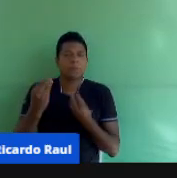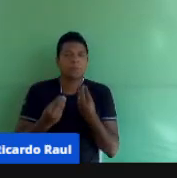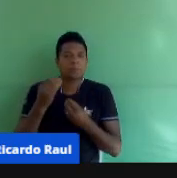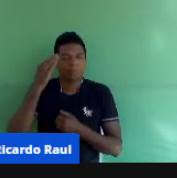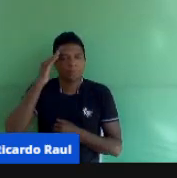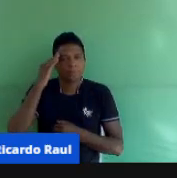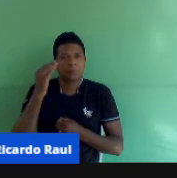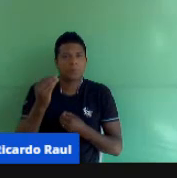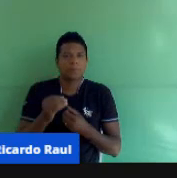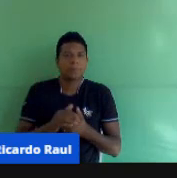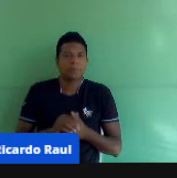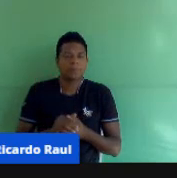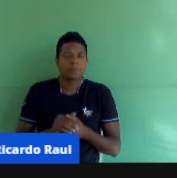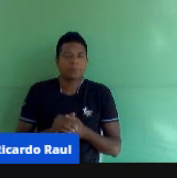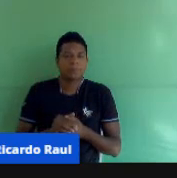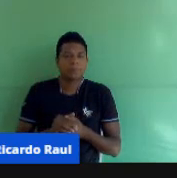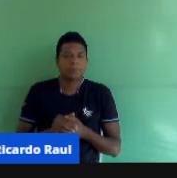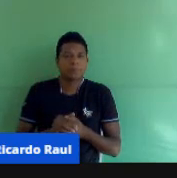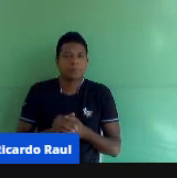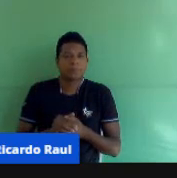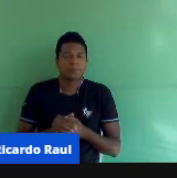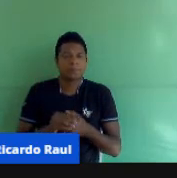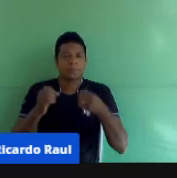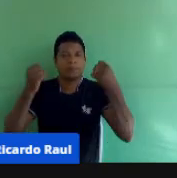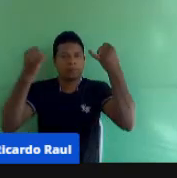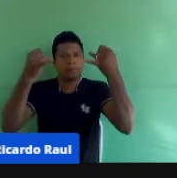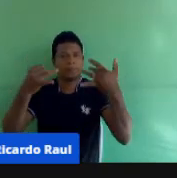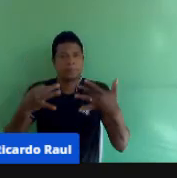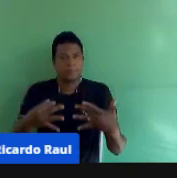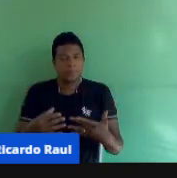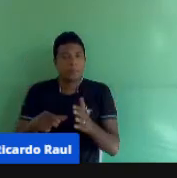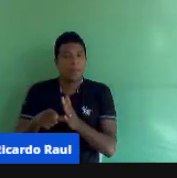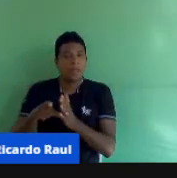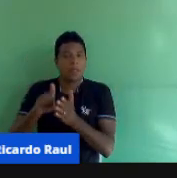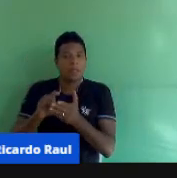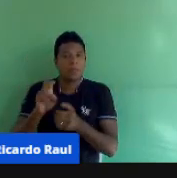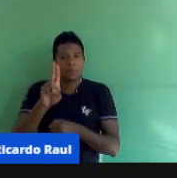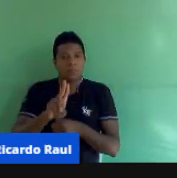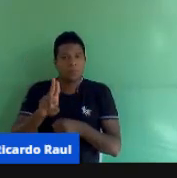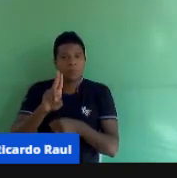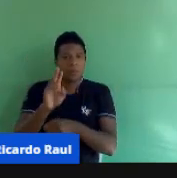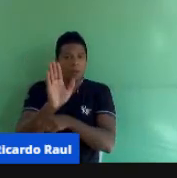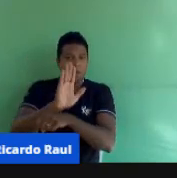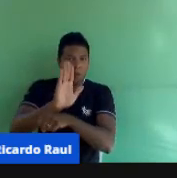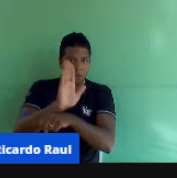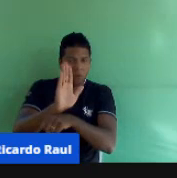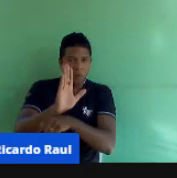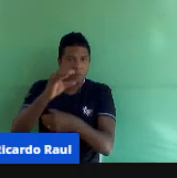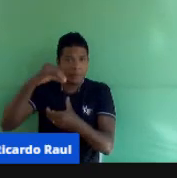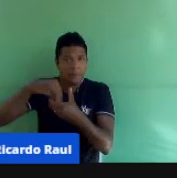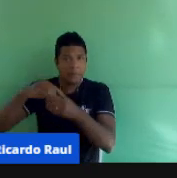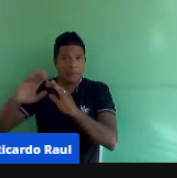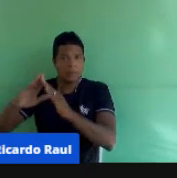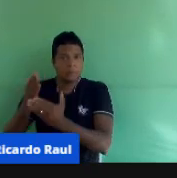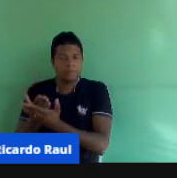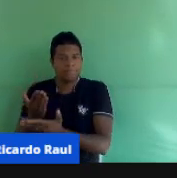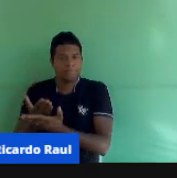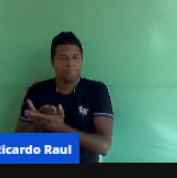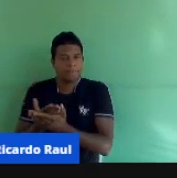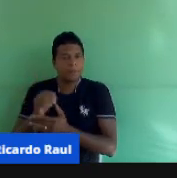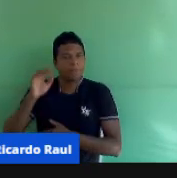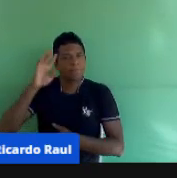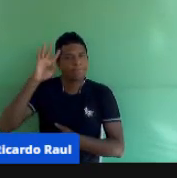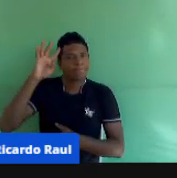porque a gente está fazendo uma fala geral aqui. Então, antes de utilizar o filme em sala de aula, vamos refletir um pouco